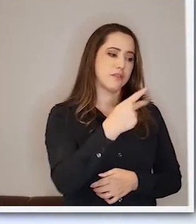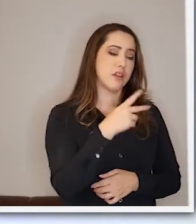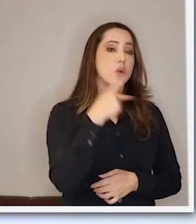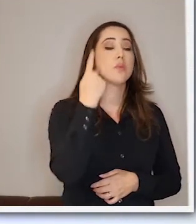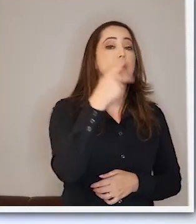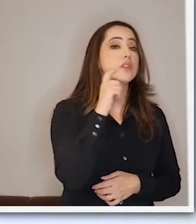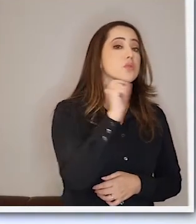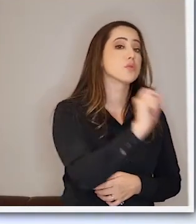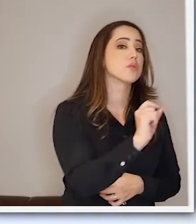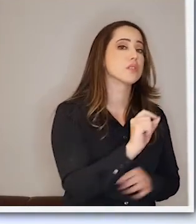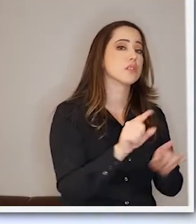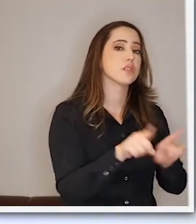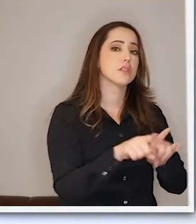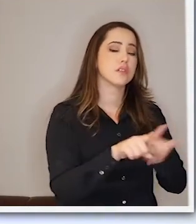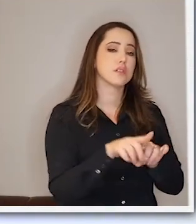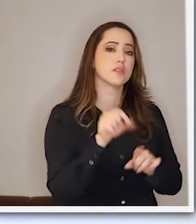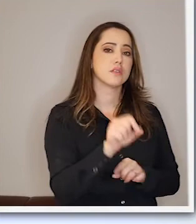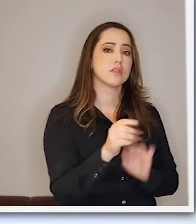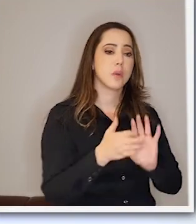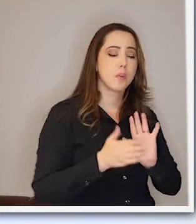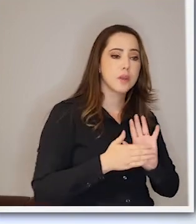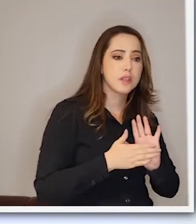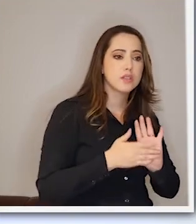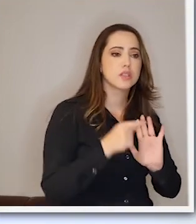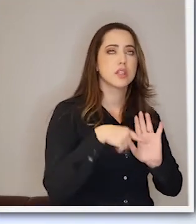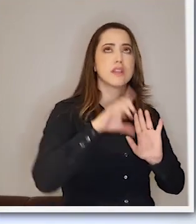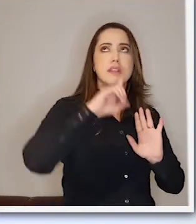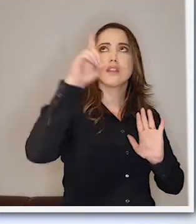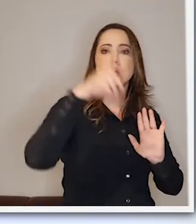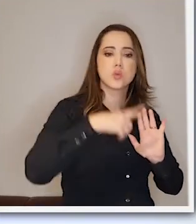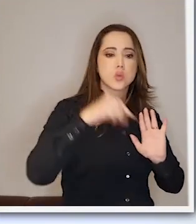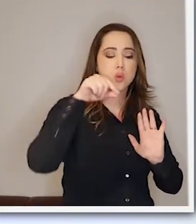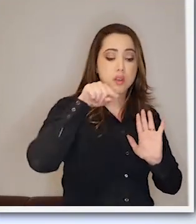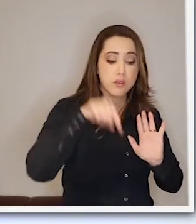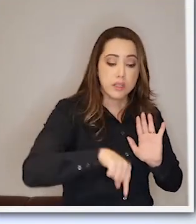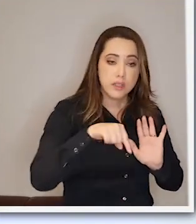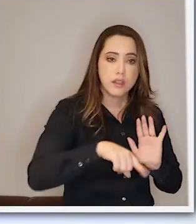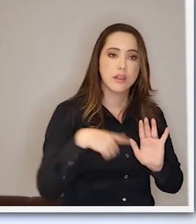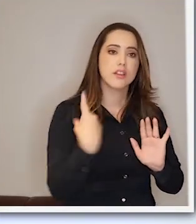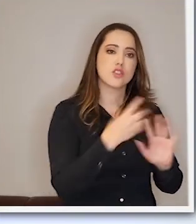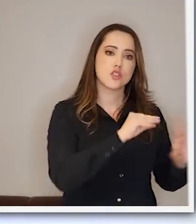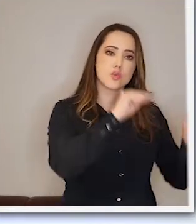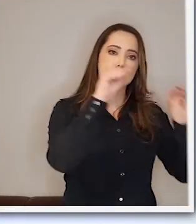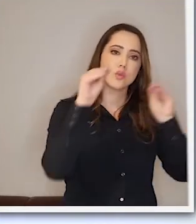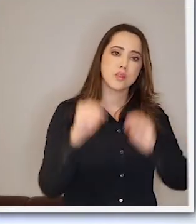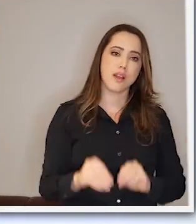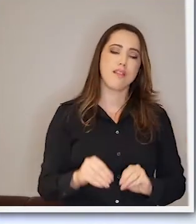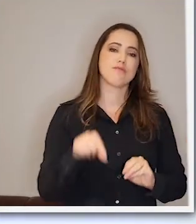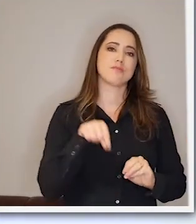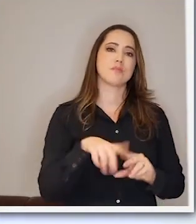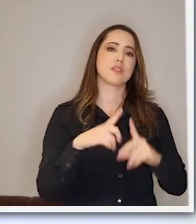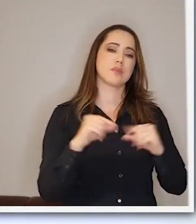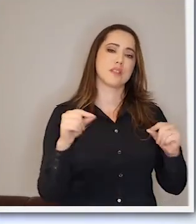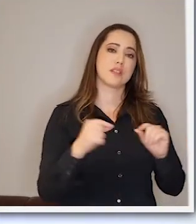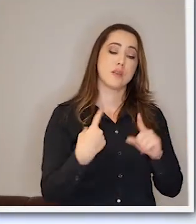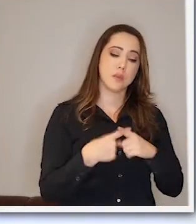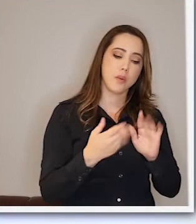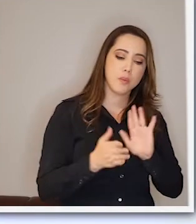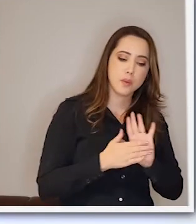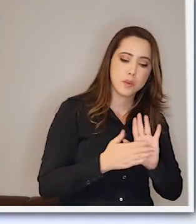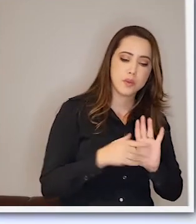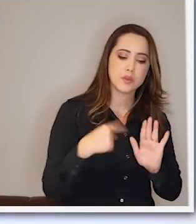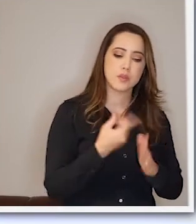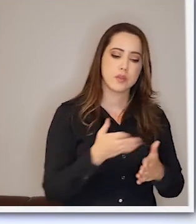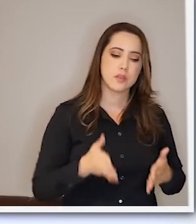mas até nisso Deus é bom, porque a minha filha com 9 anos, sem saber o que é política exatamente, ela já me deu essa palavra profética. Deus te fez a